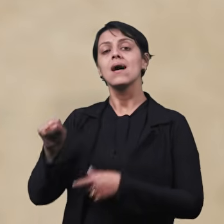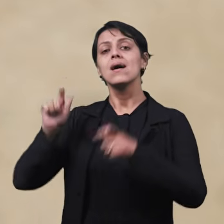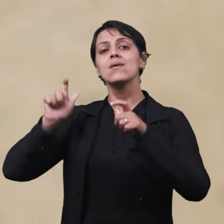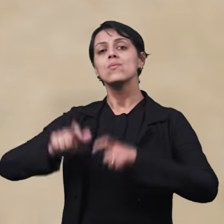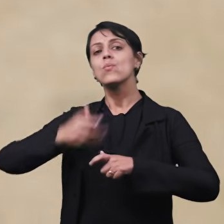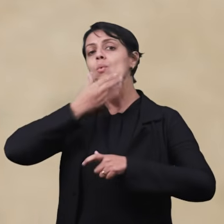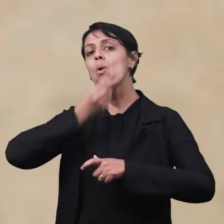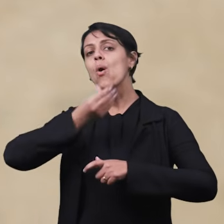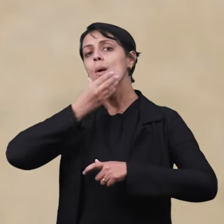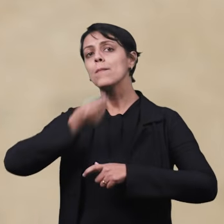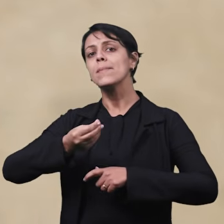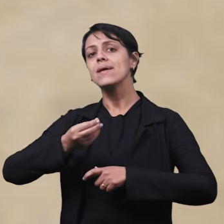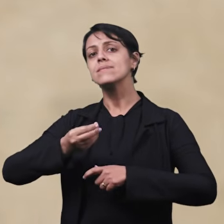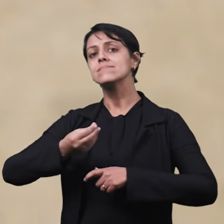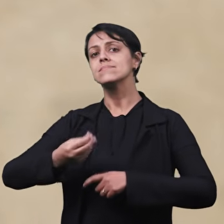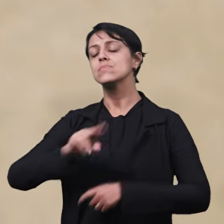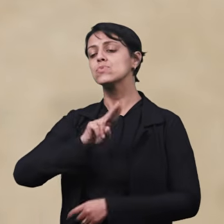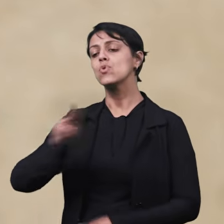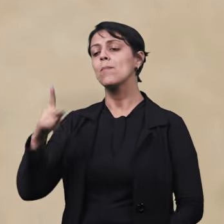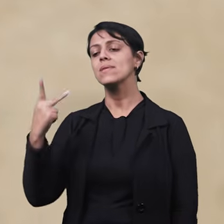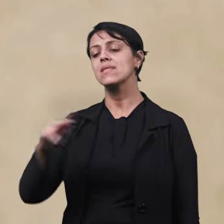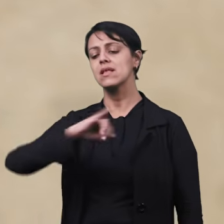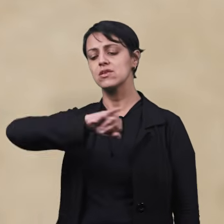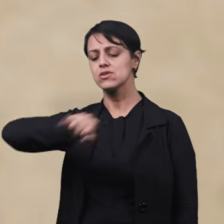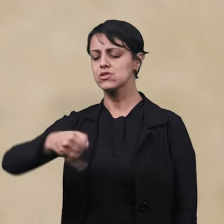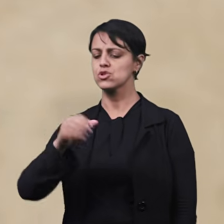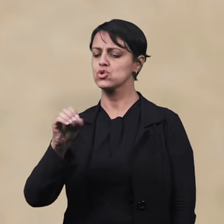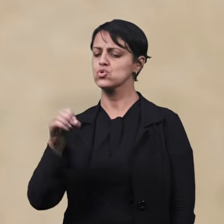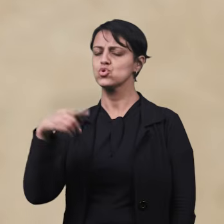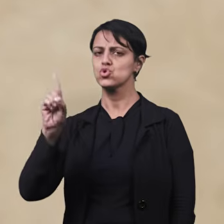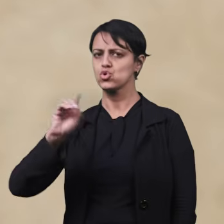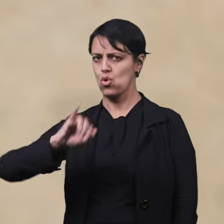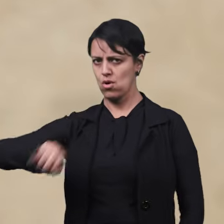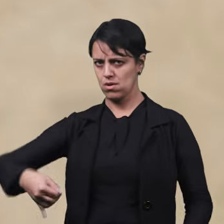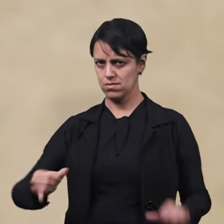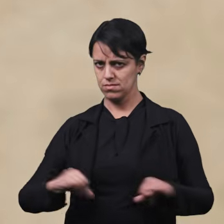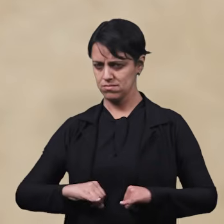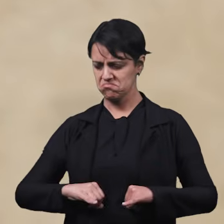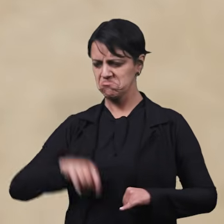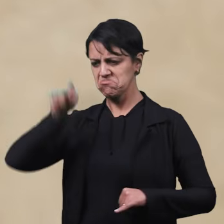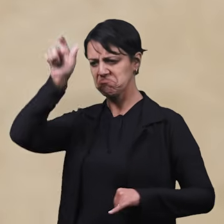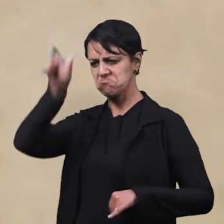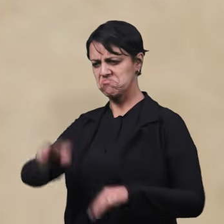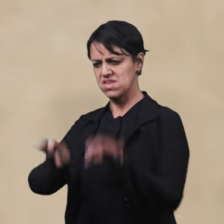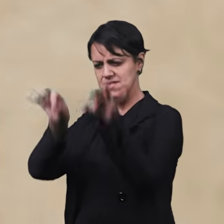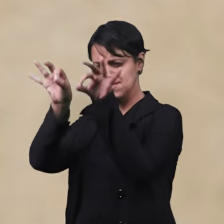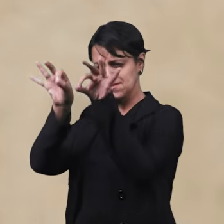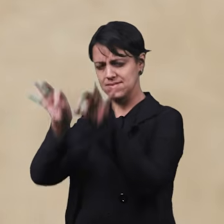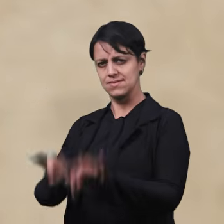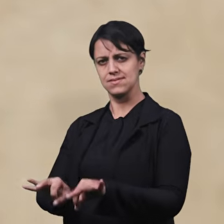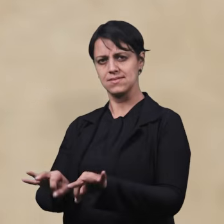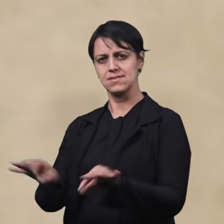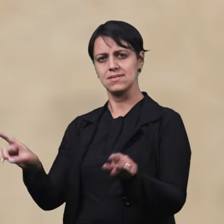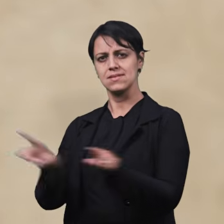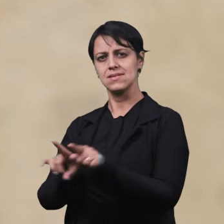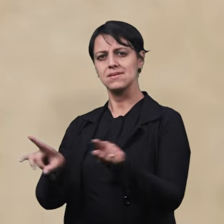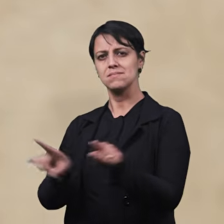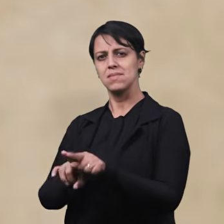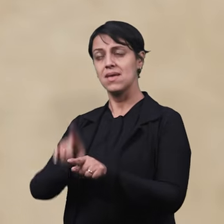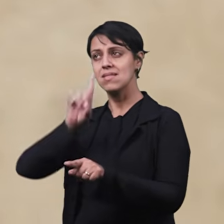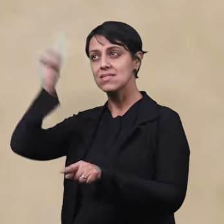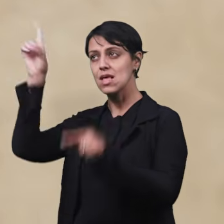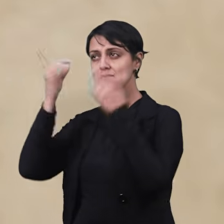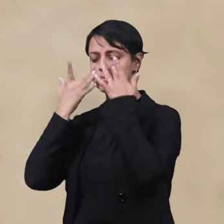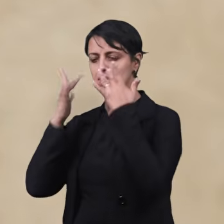Uz, cujo nome era Jó. E era este homem íntegro, reto e temente a Deus,